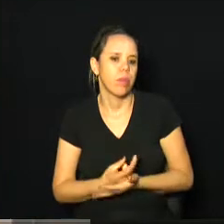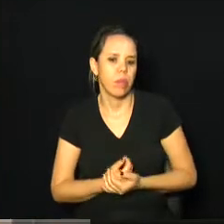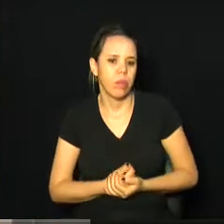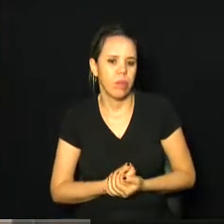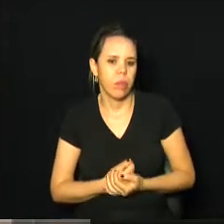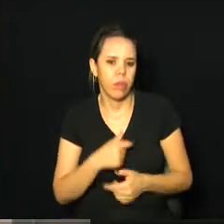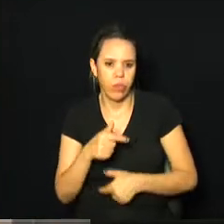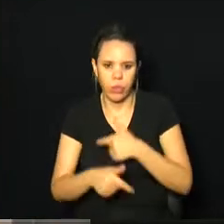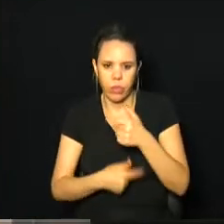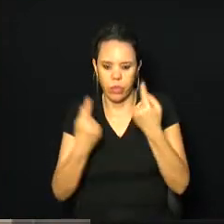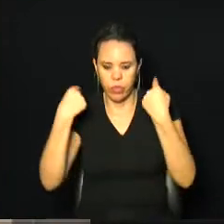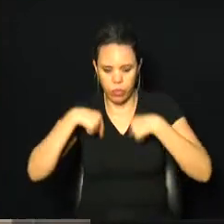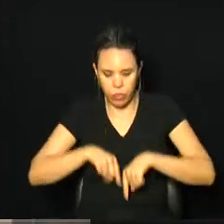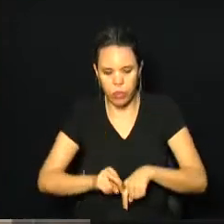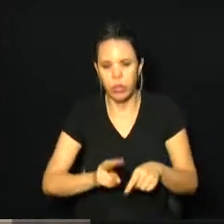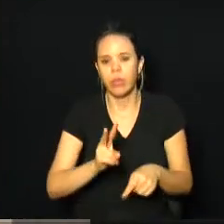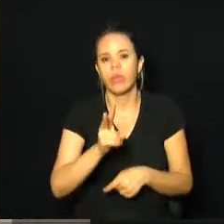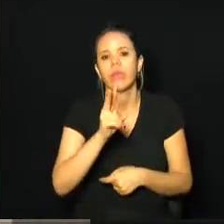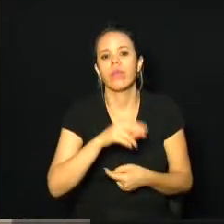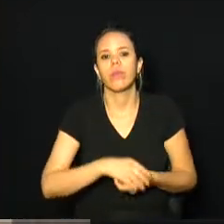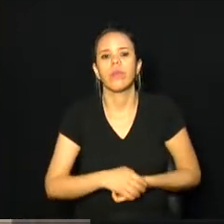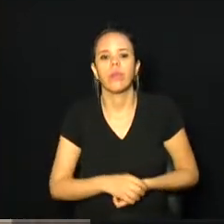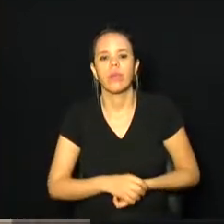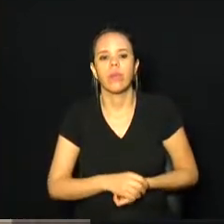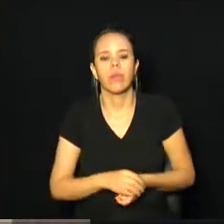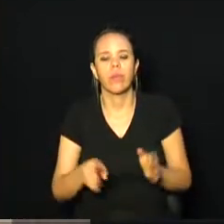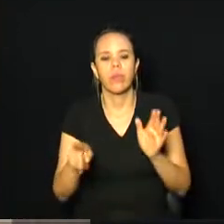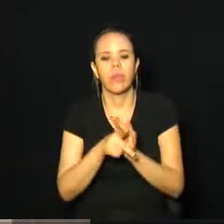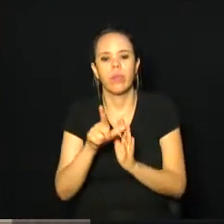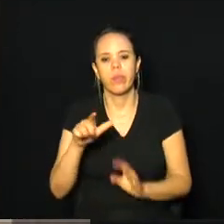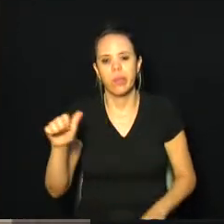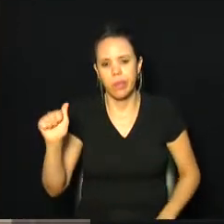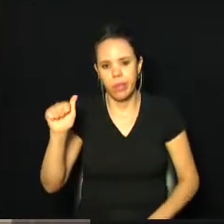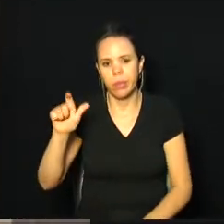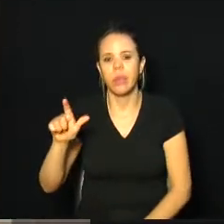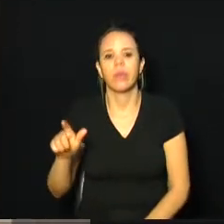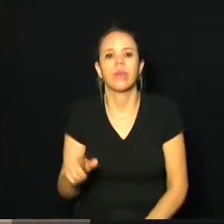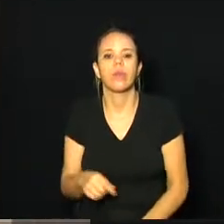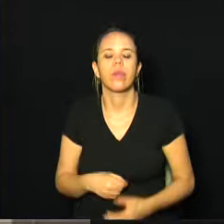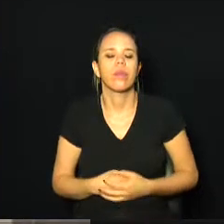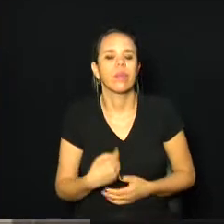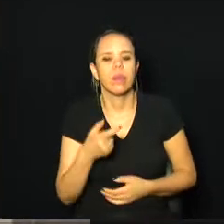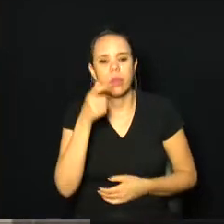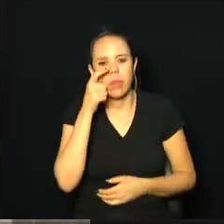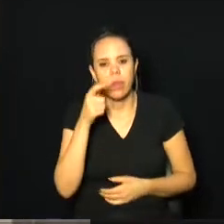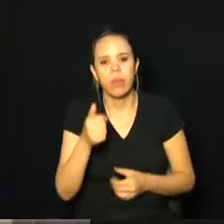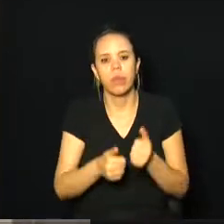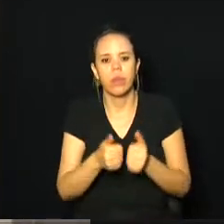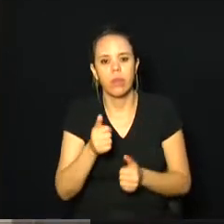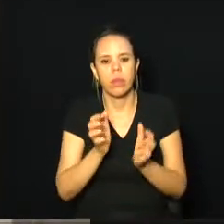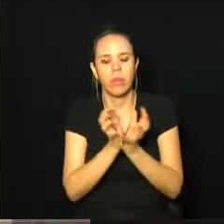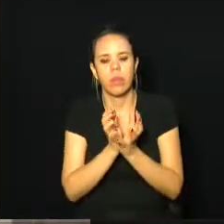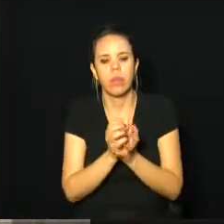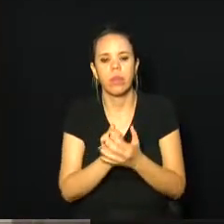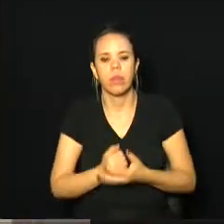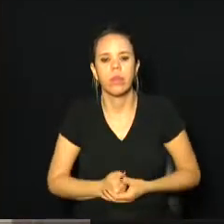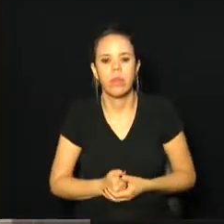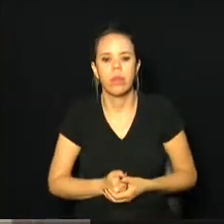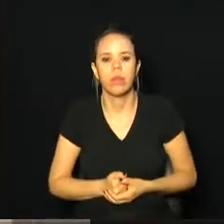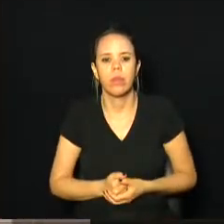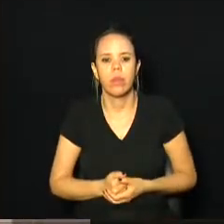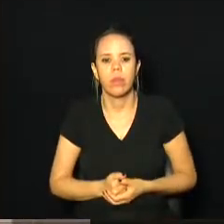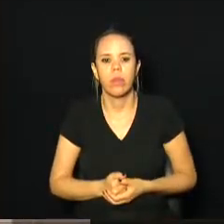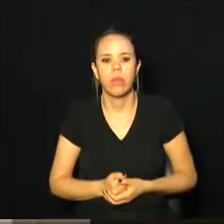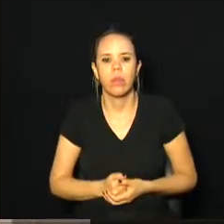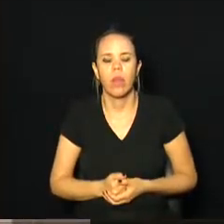o trabalho físico continua, né? O próprio Leal, que a gente vê ele jogando na seleção, o Leal é